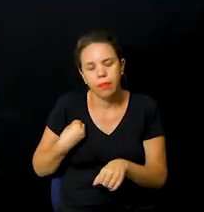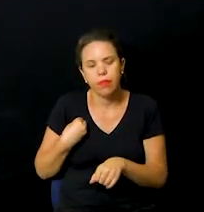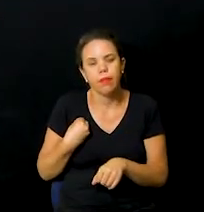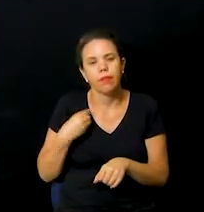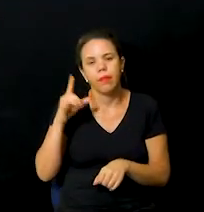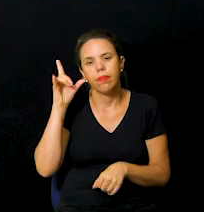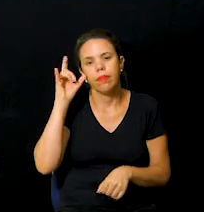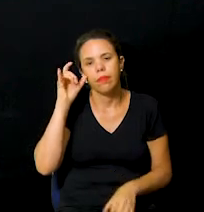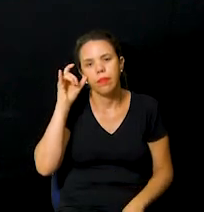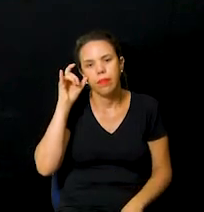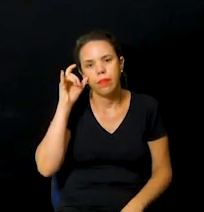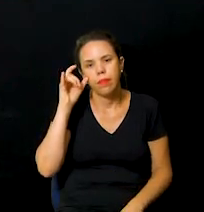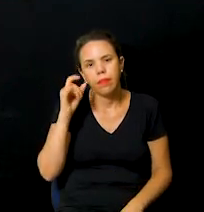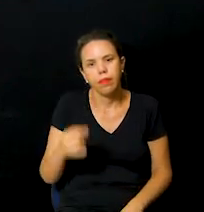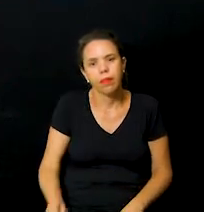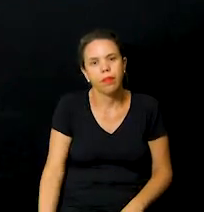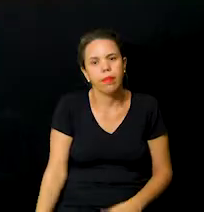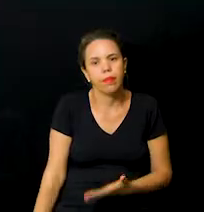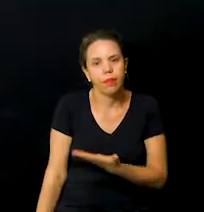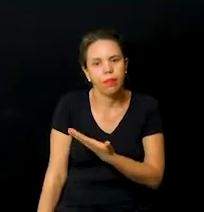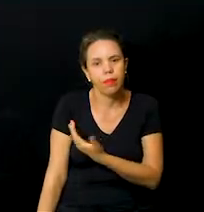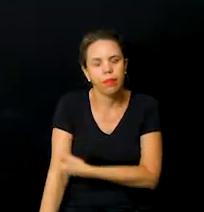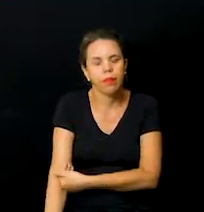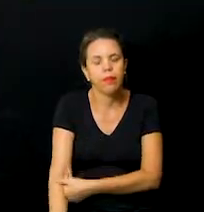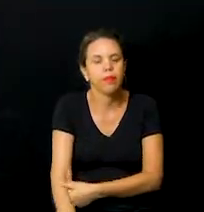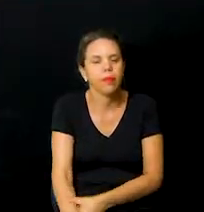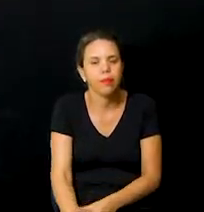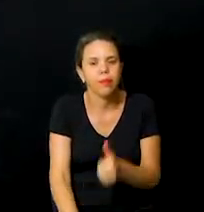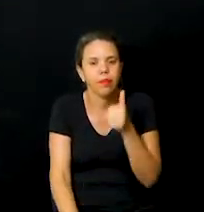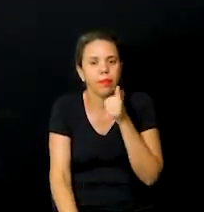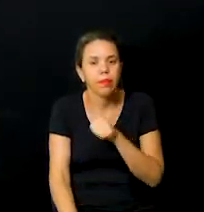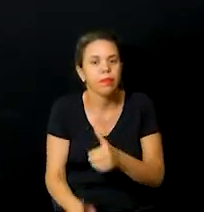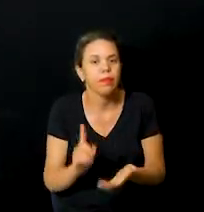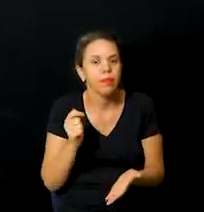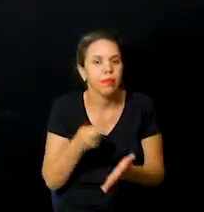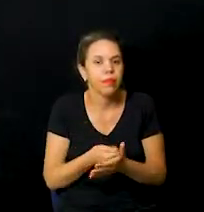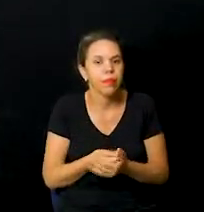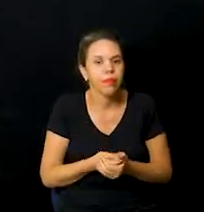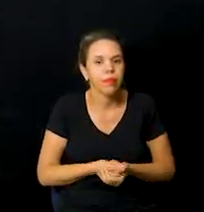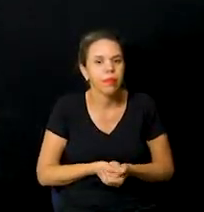a gente está lá, colocar no Instagram. Então, é só colocar